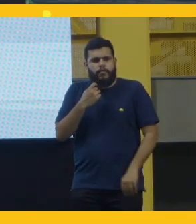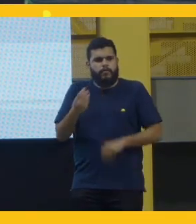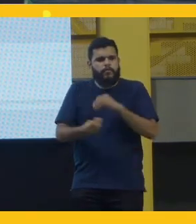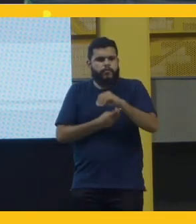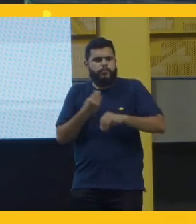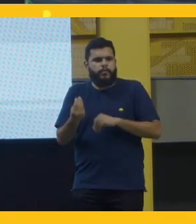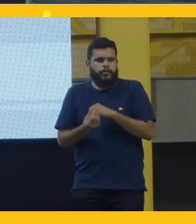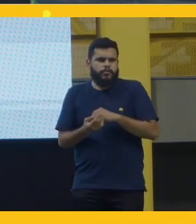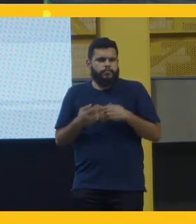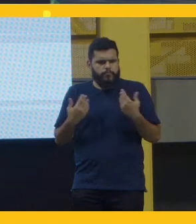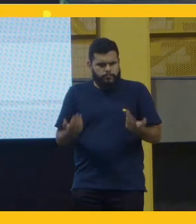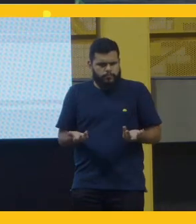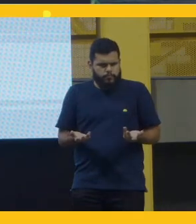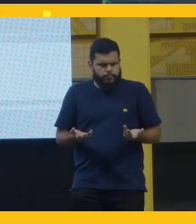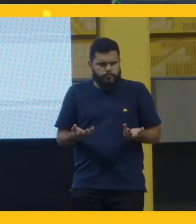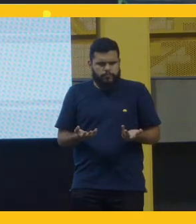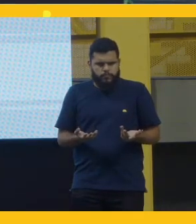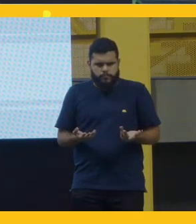marrom.